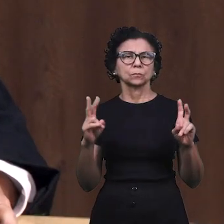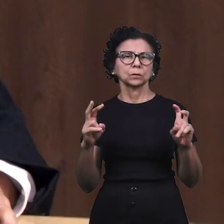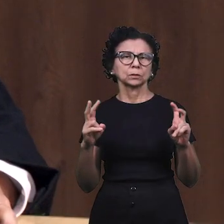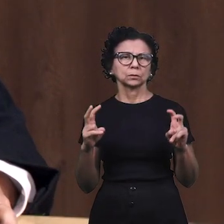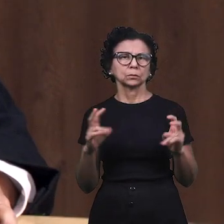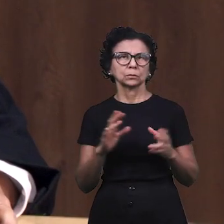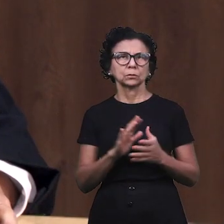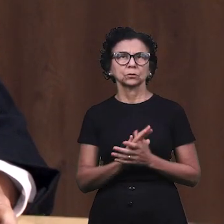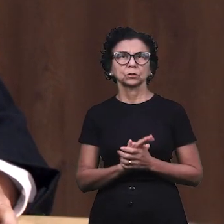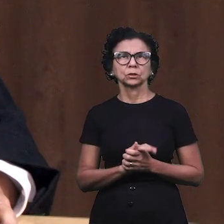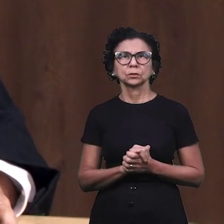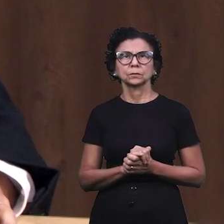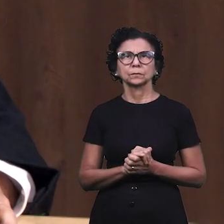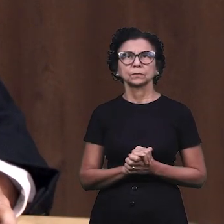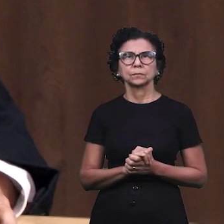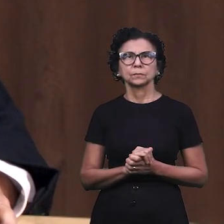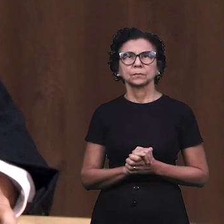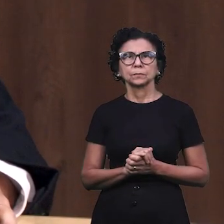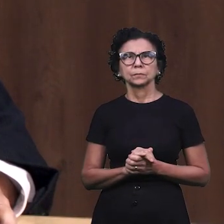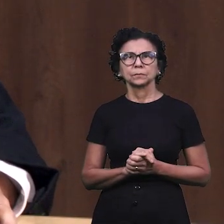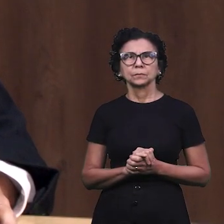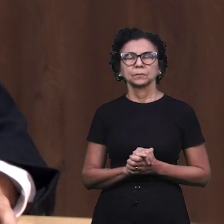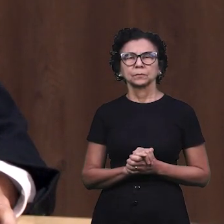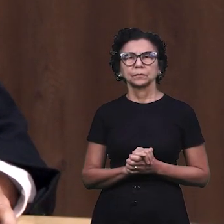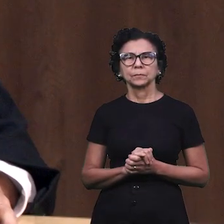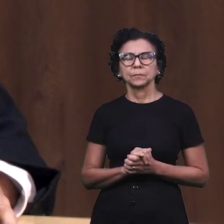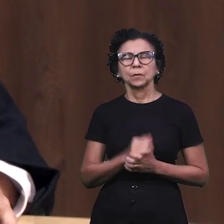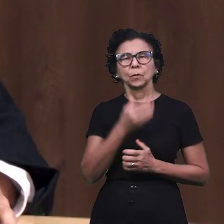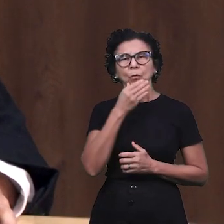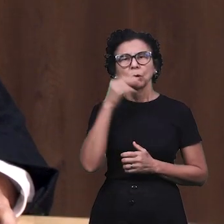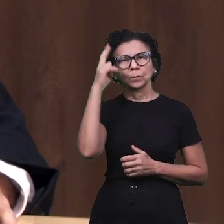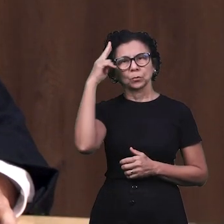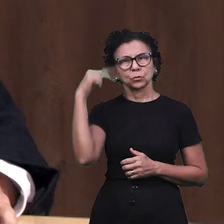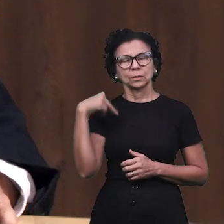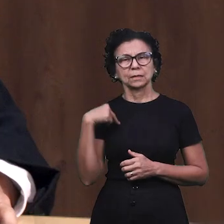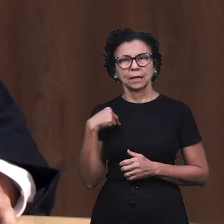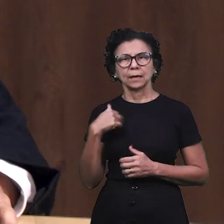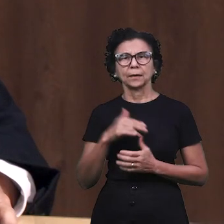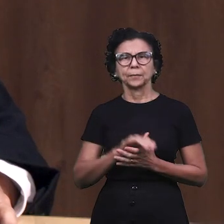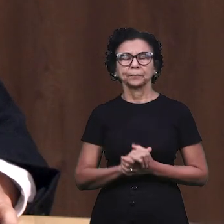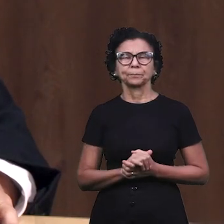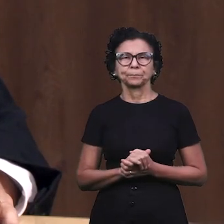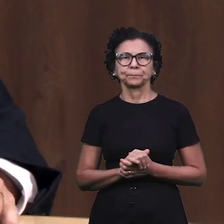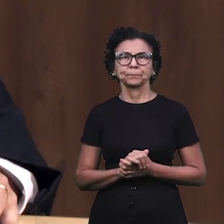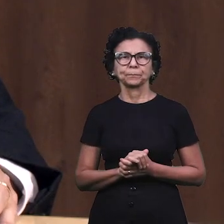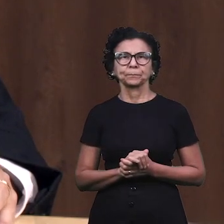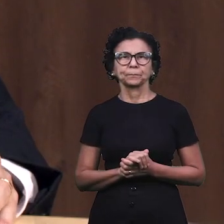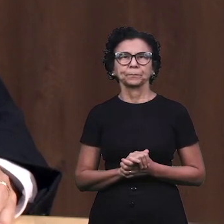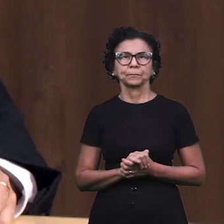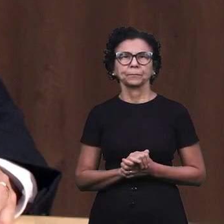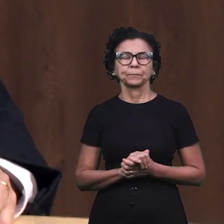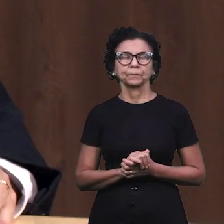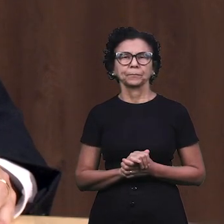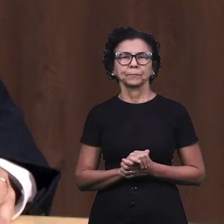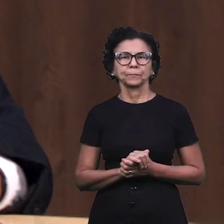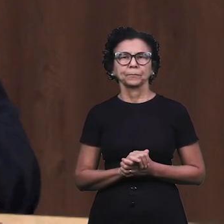da ação da Trindade na vida de José. E nós vamos falar hoje